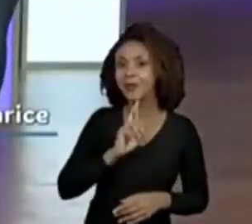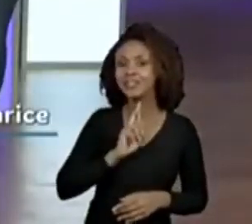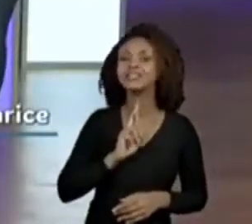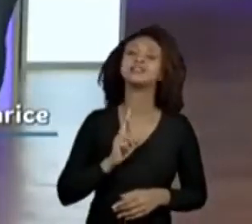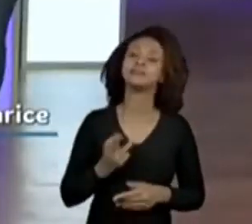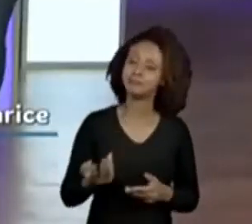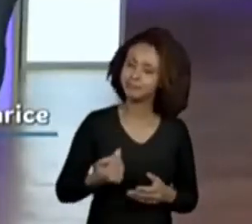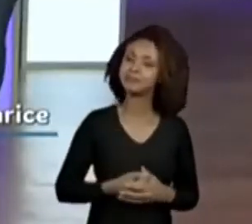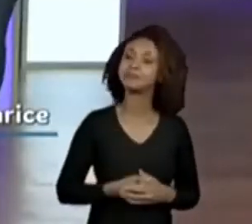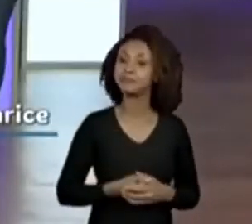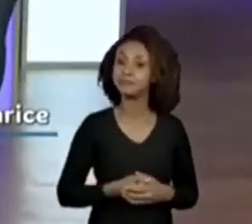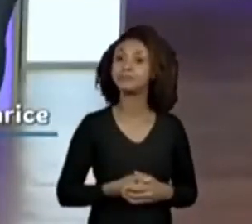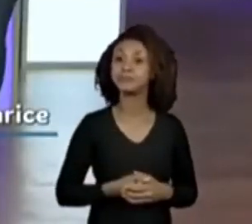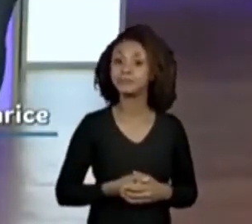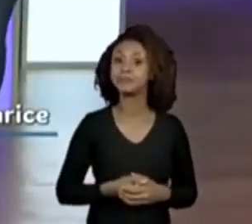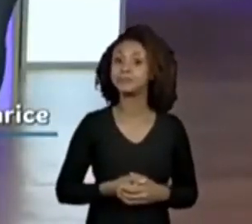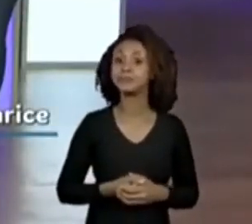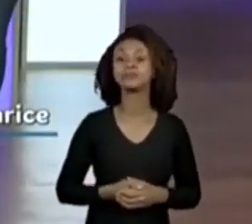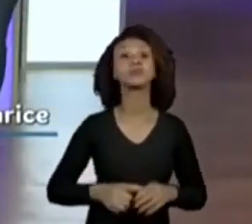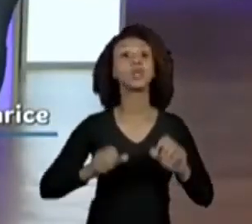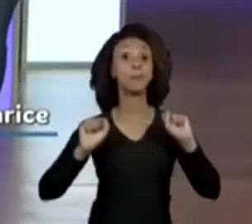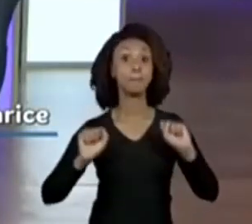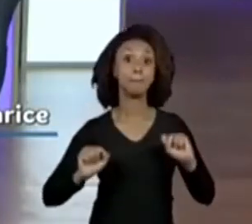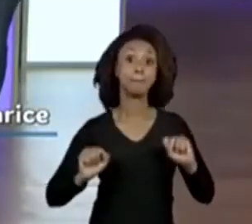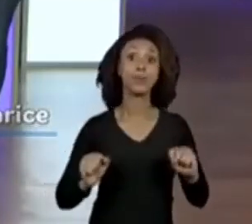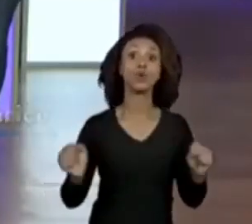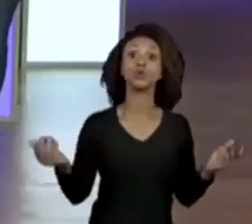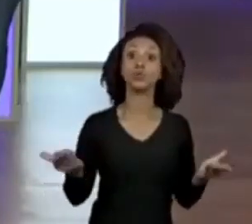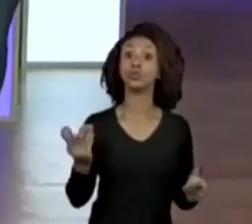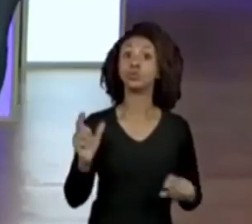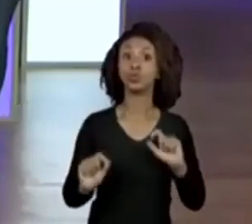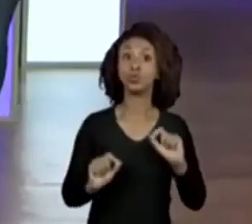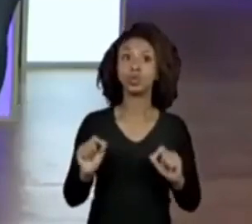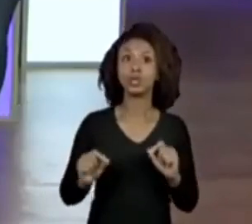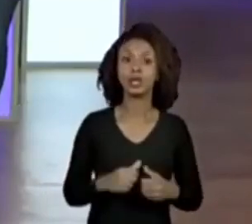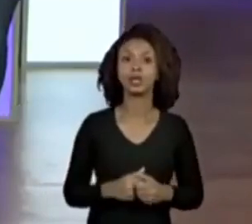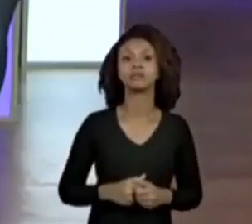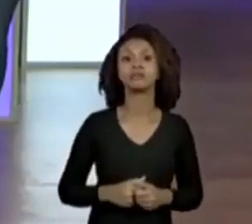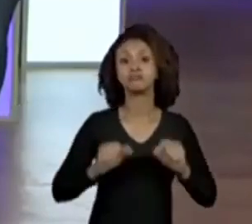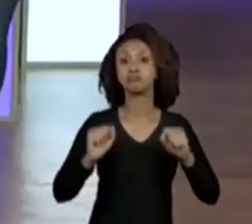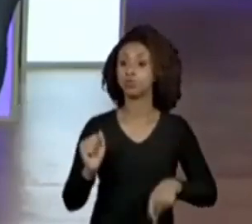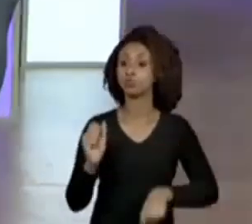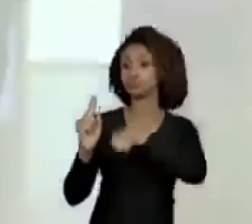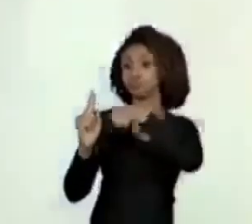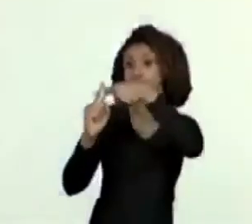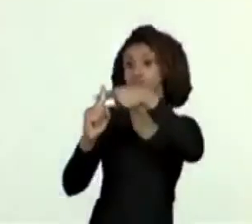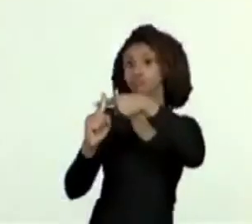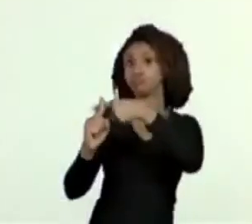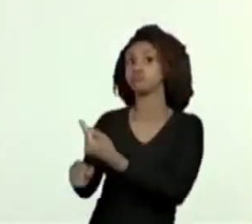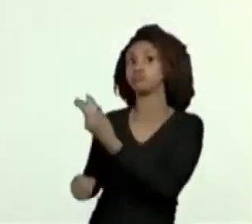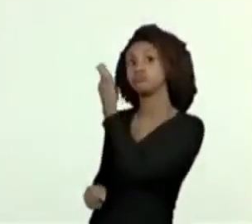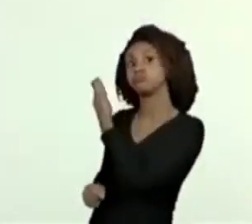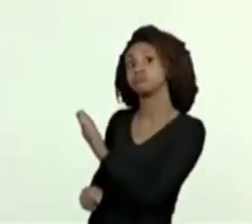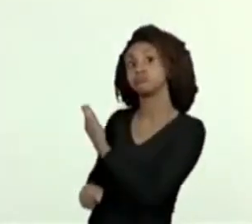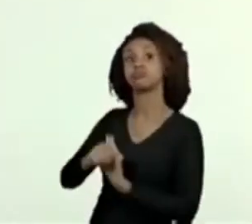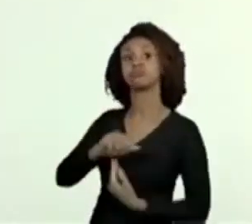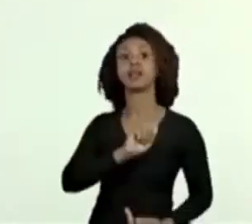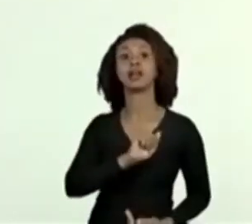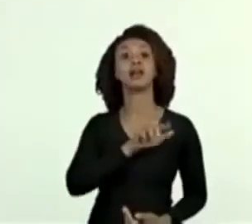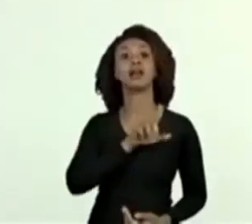posso colocar dessa forma de escrever numa adição ou eu posso utilizar